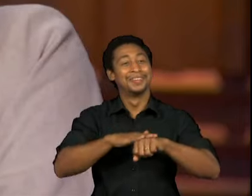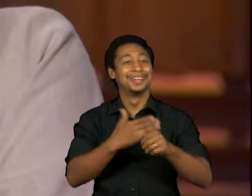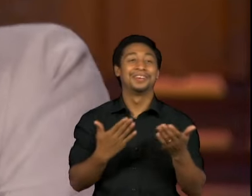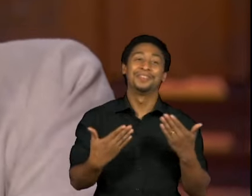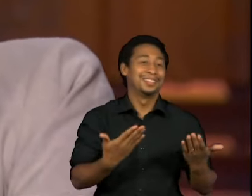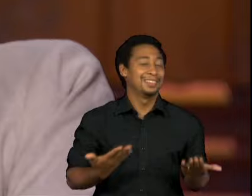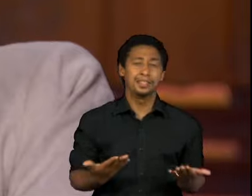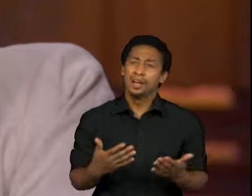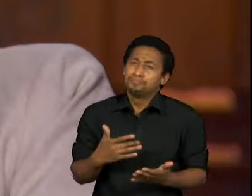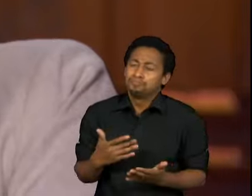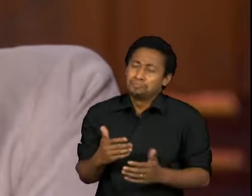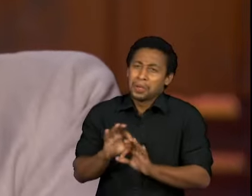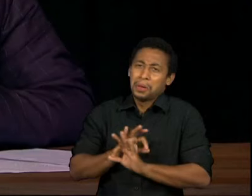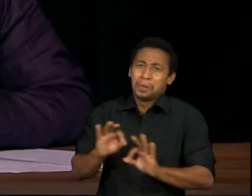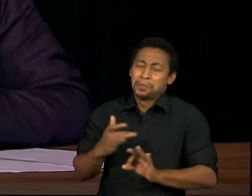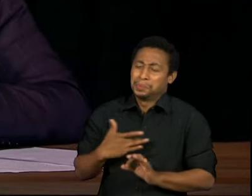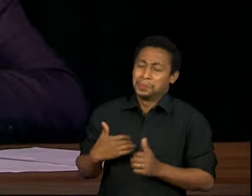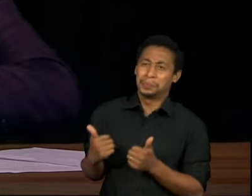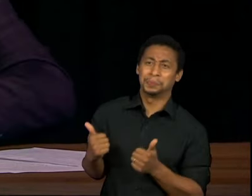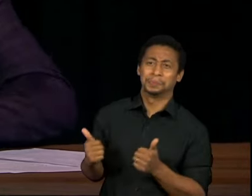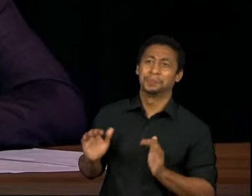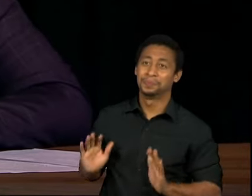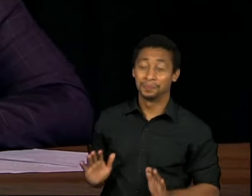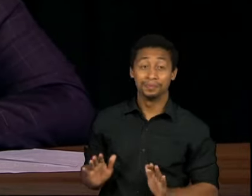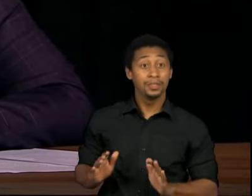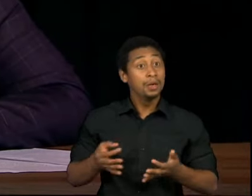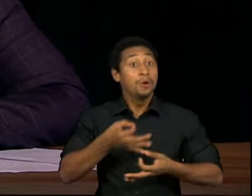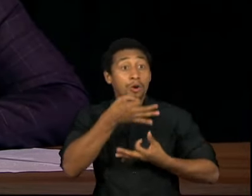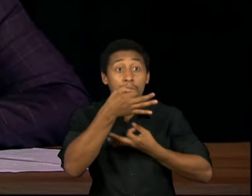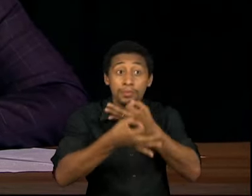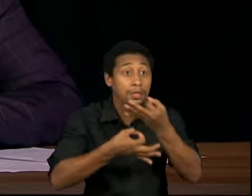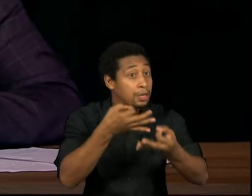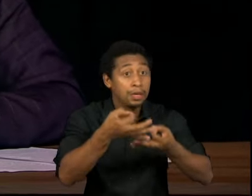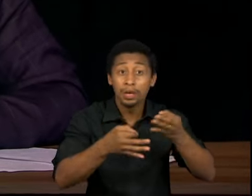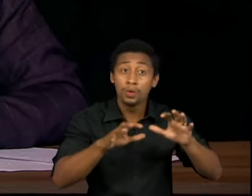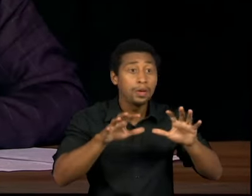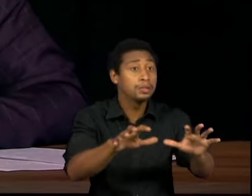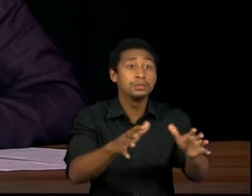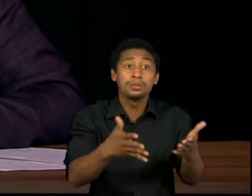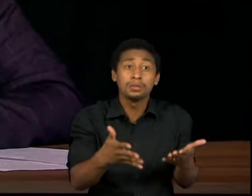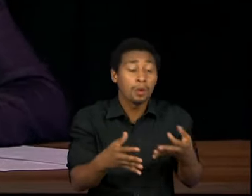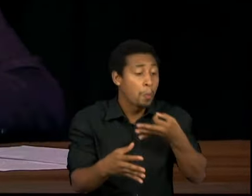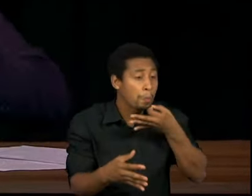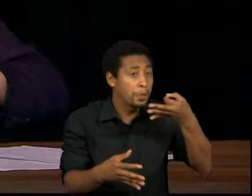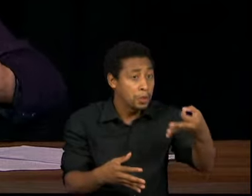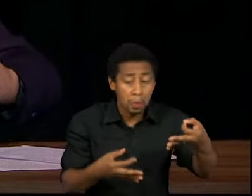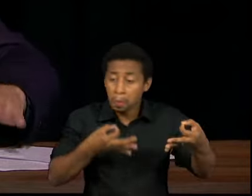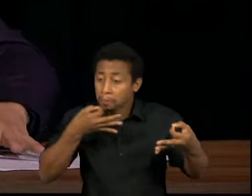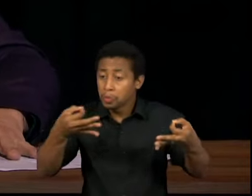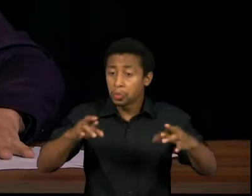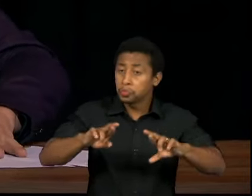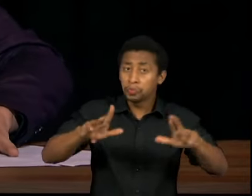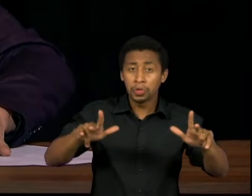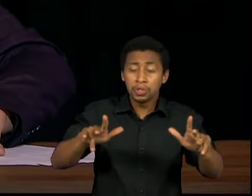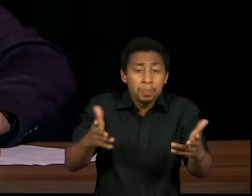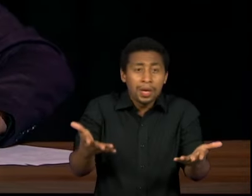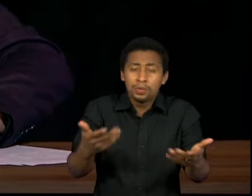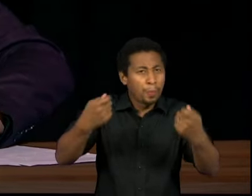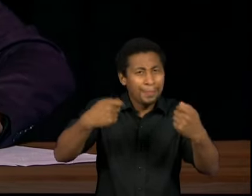Tudo bem também né e seu negócio da opinião né É apenas a opinião e tem outra coisa que me